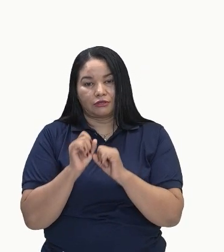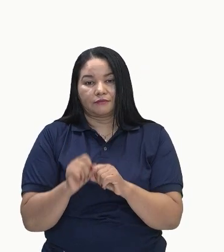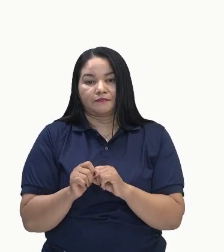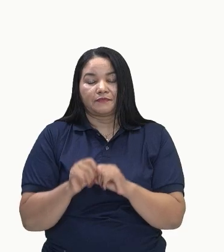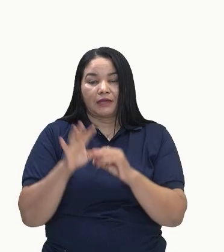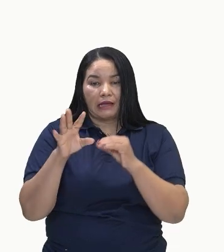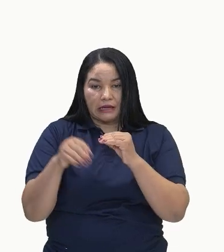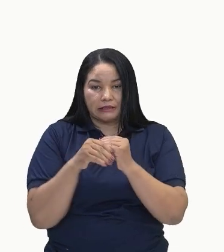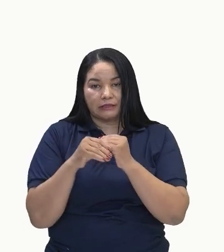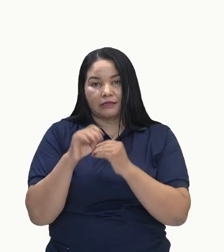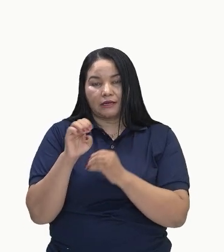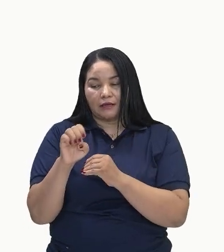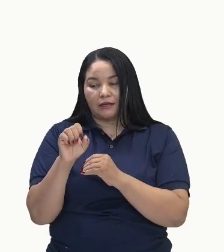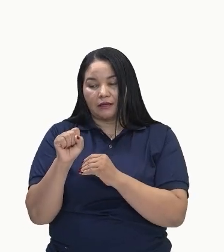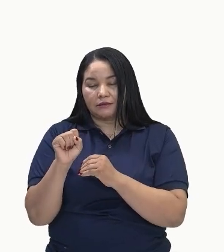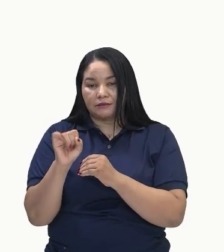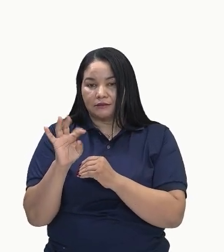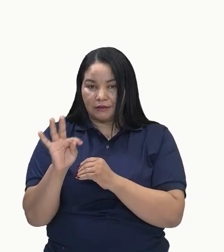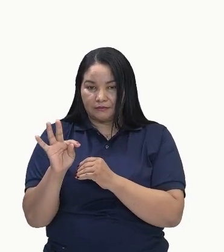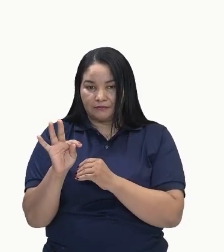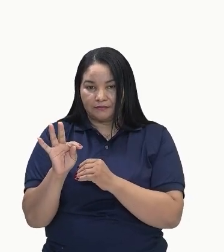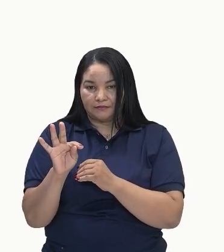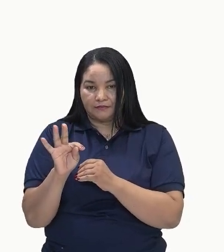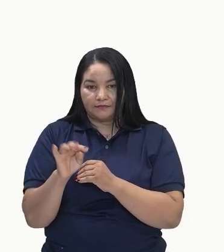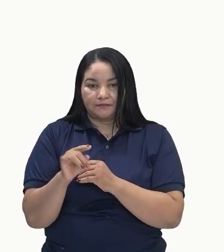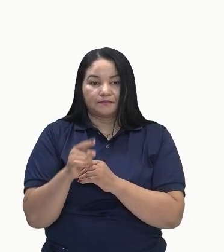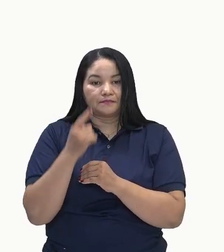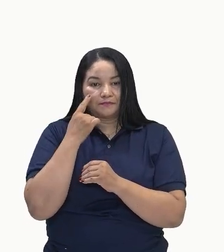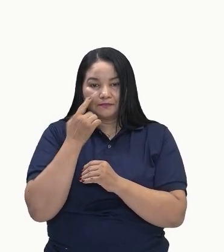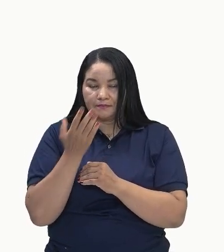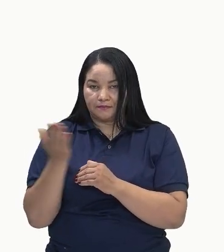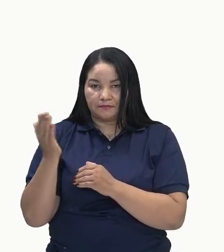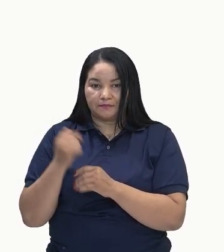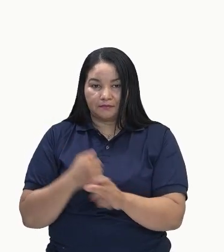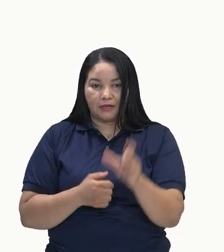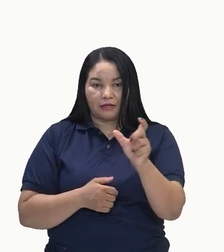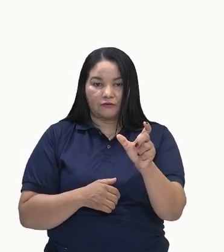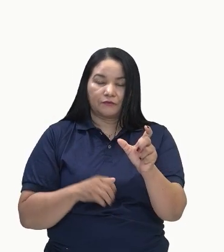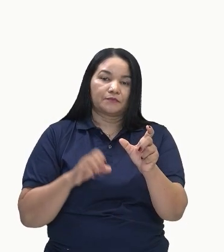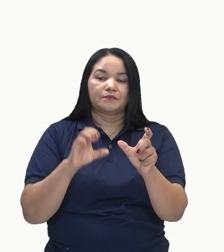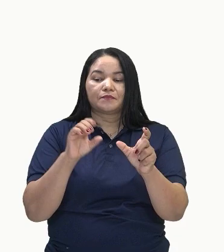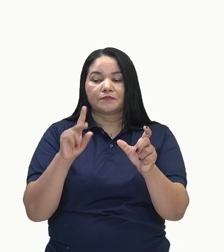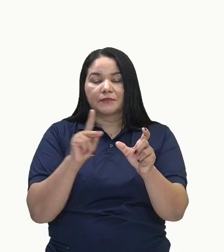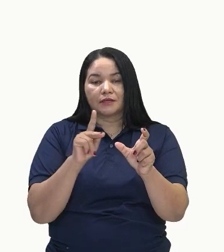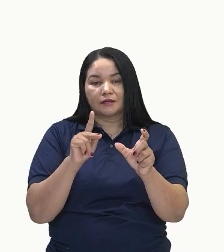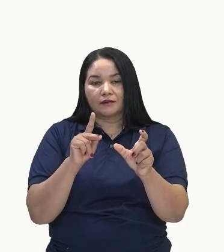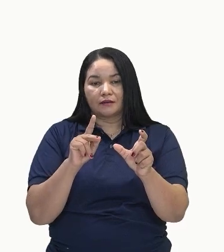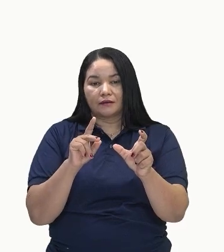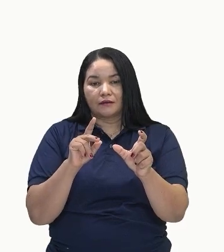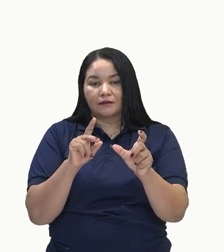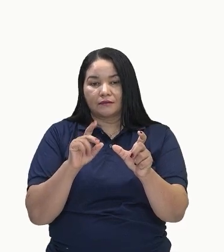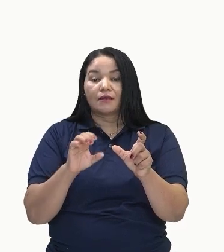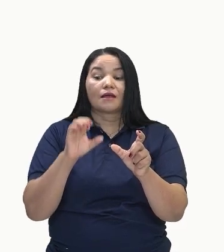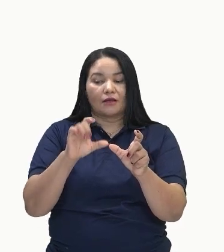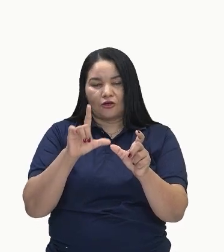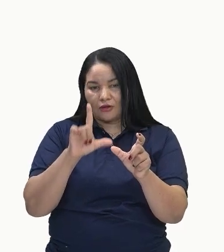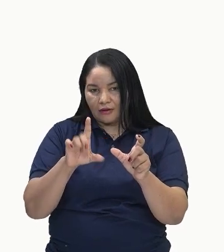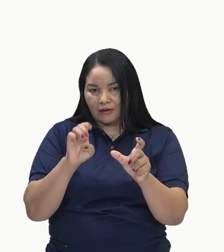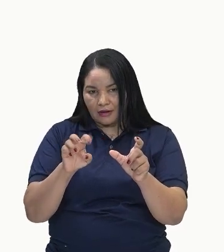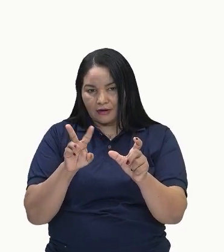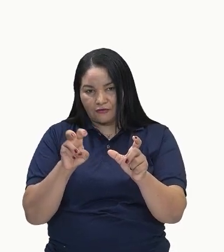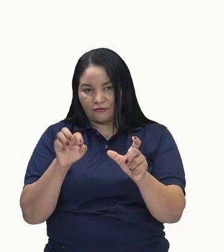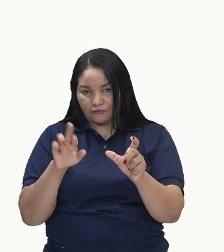est ao adjetivo. Como os exemplos, clever. Clever, eu posso transformar aí cleverest. Olha só, a presença